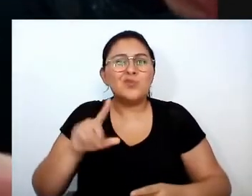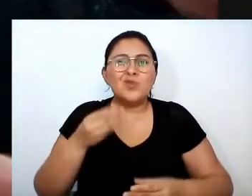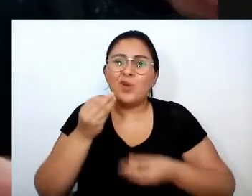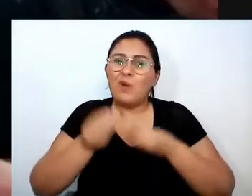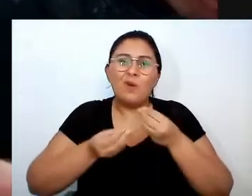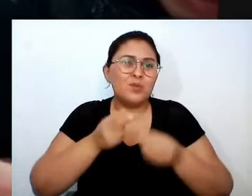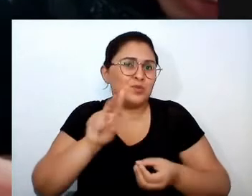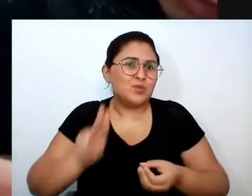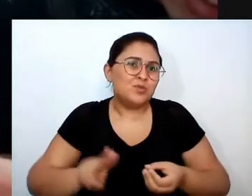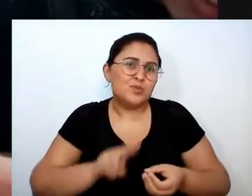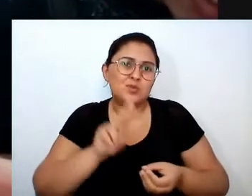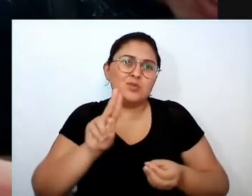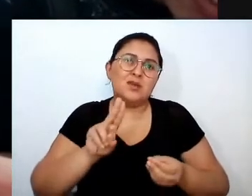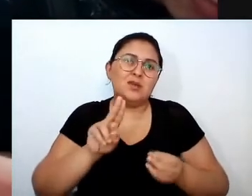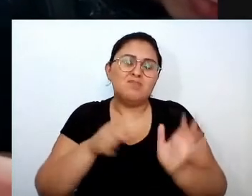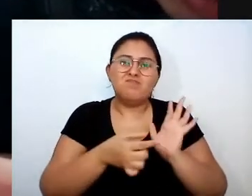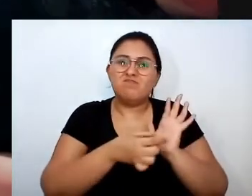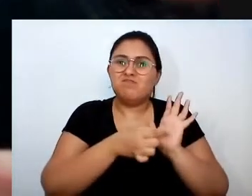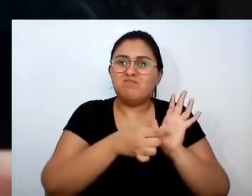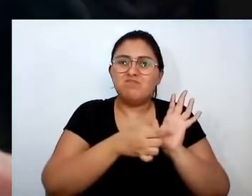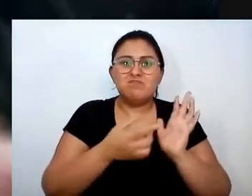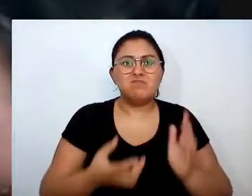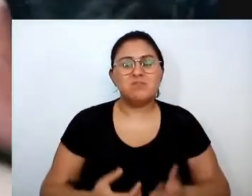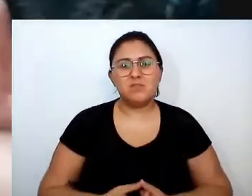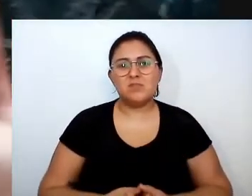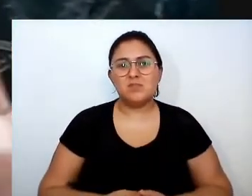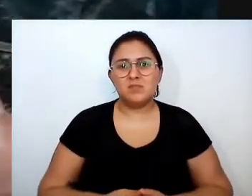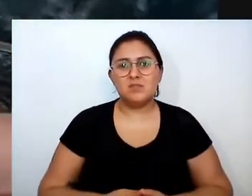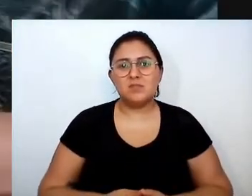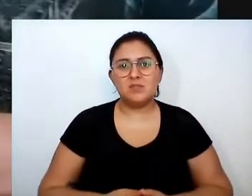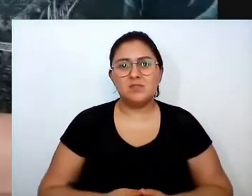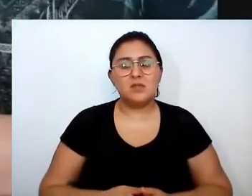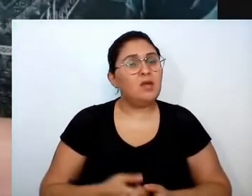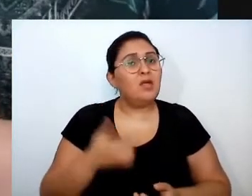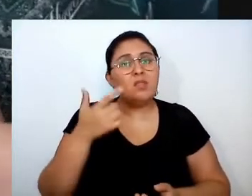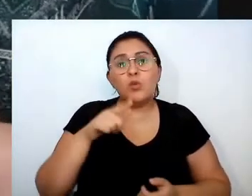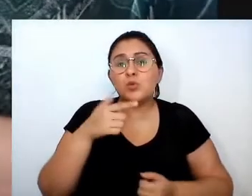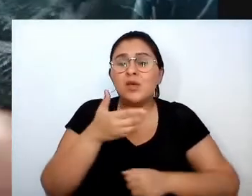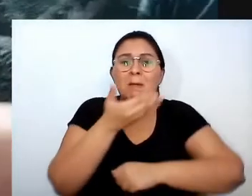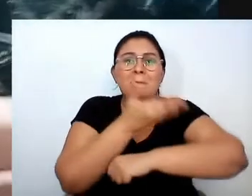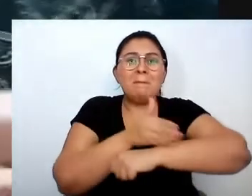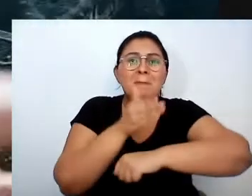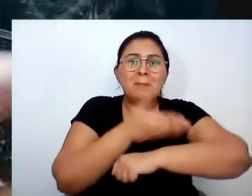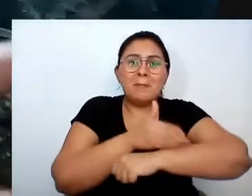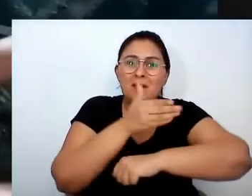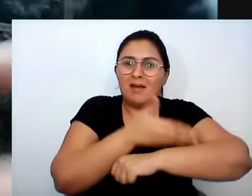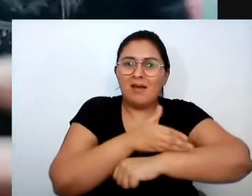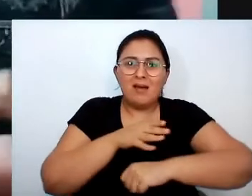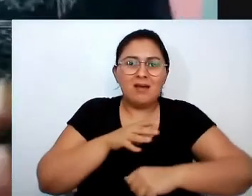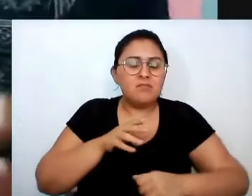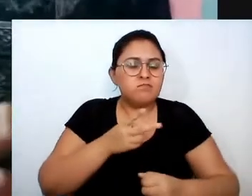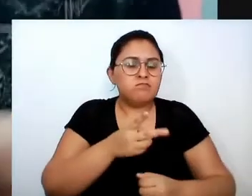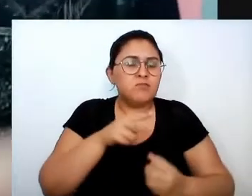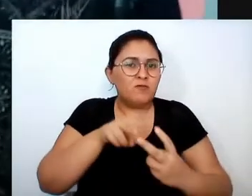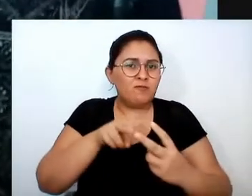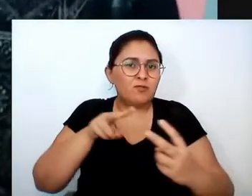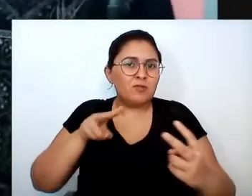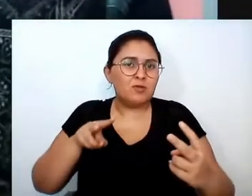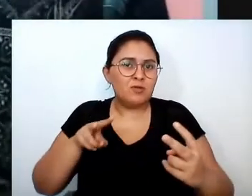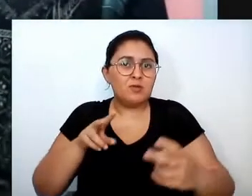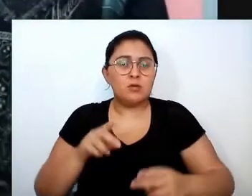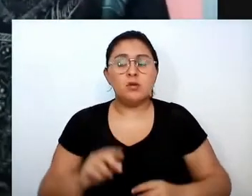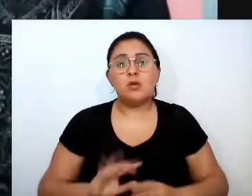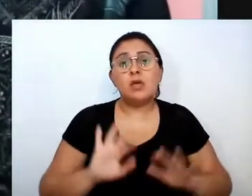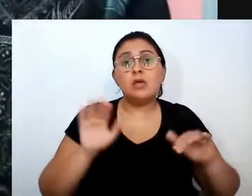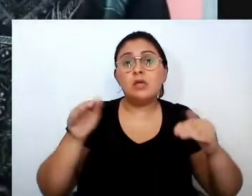ensaia quando está distante, Ah, mas a gente usa mais as leituras, né, do material que tem em braille da gente